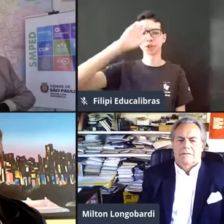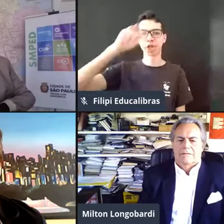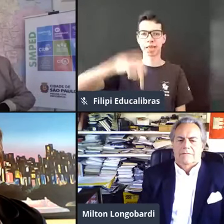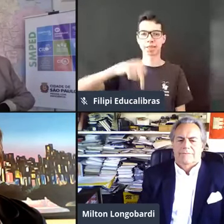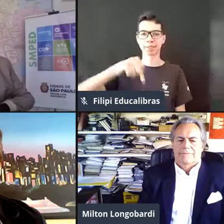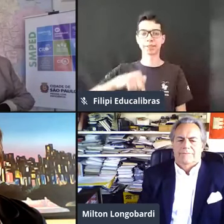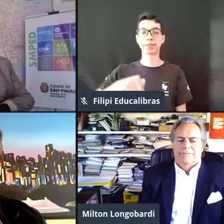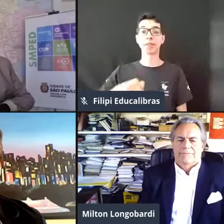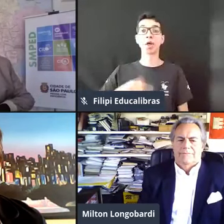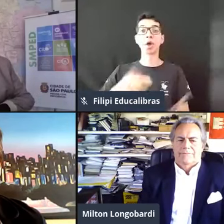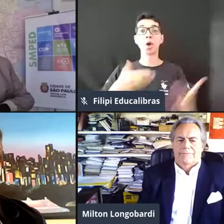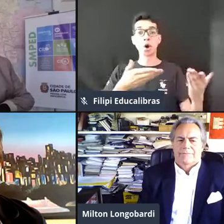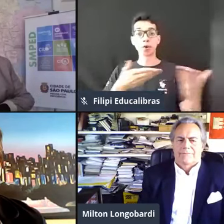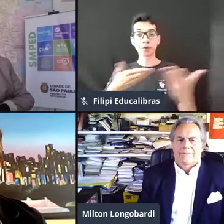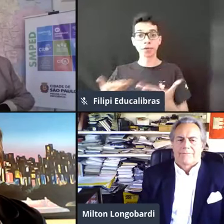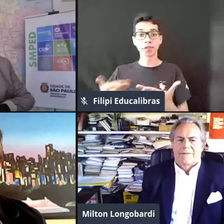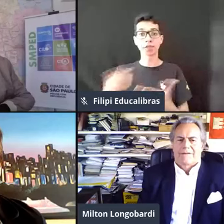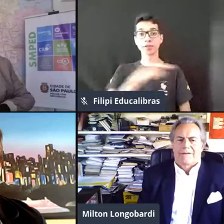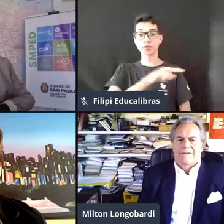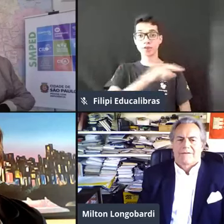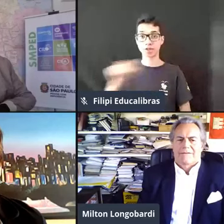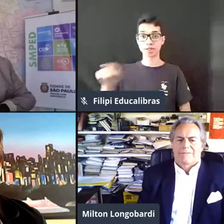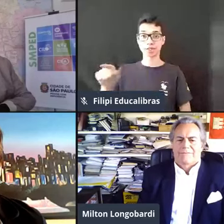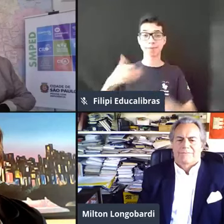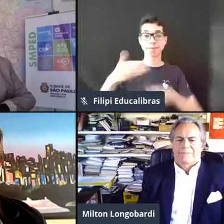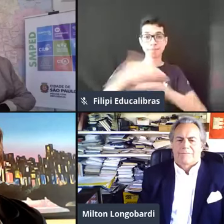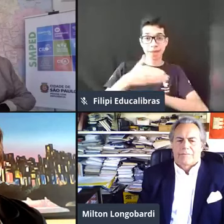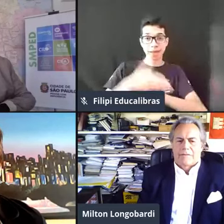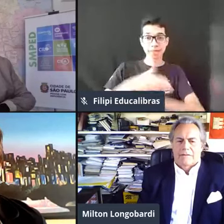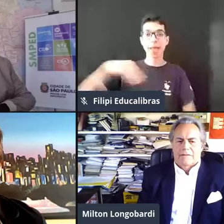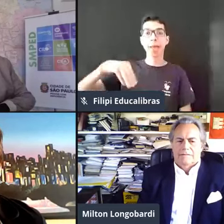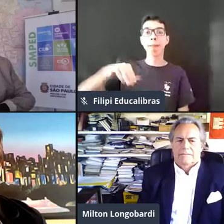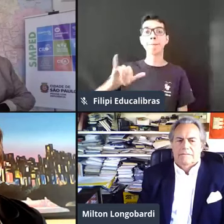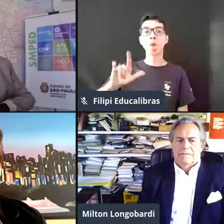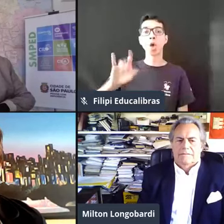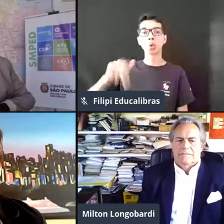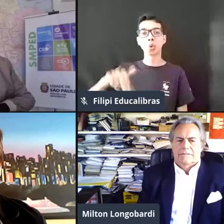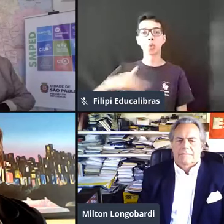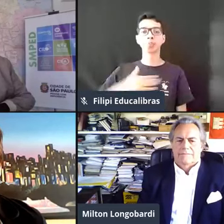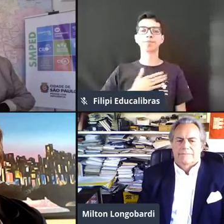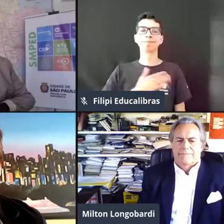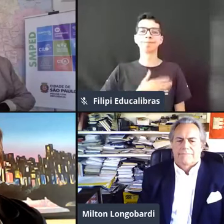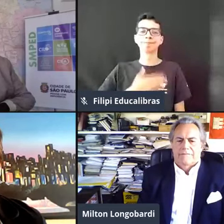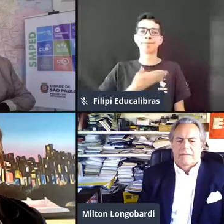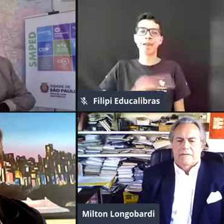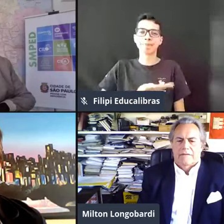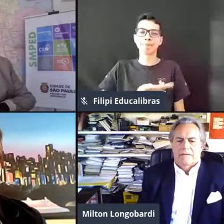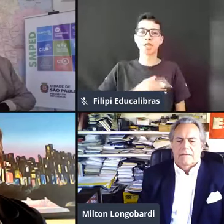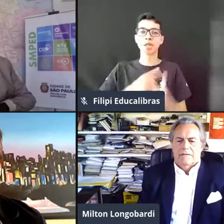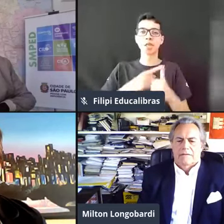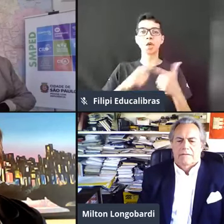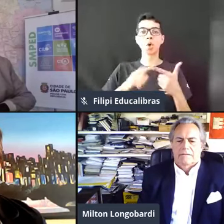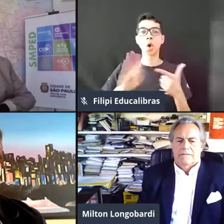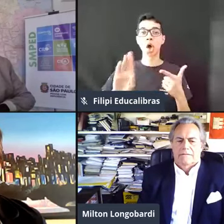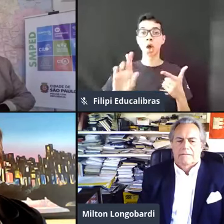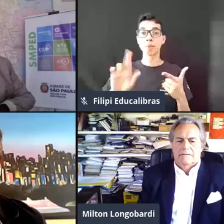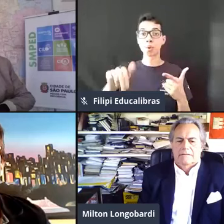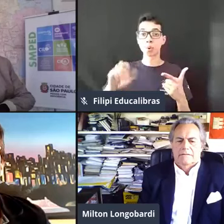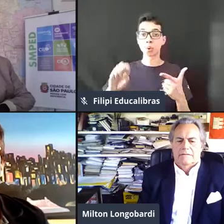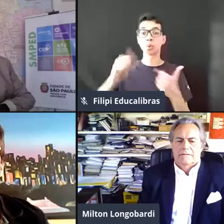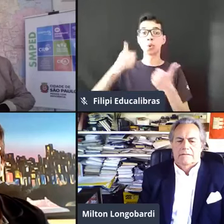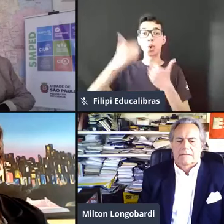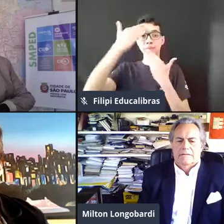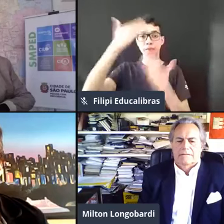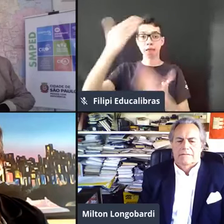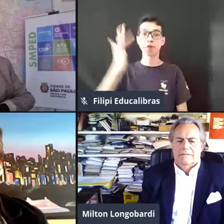a participar. Milton, meu querido amigo, Bruno, meu querido amigo, muito obrigado pela participação de vocês.